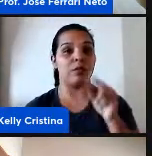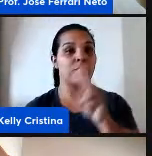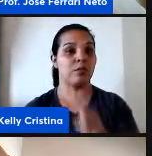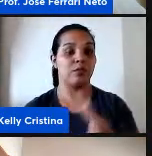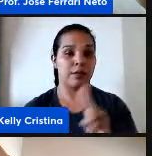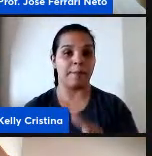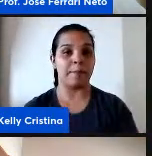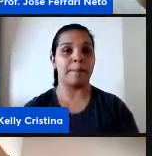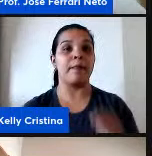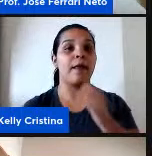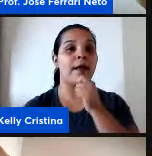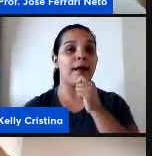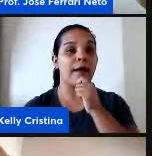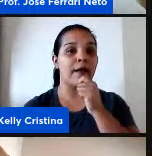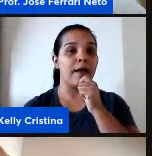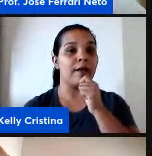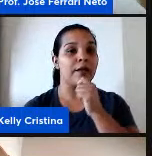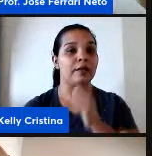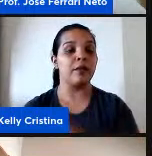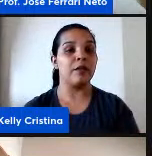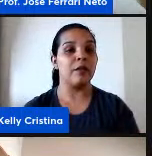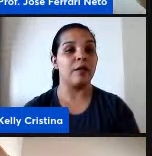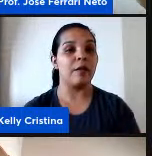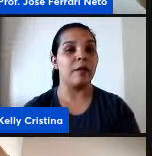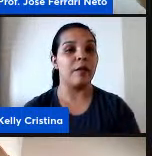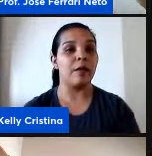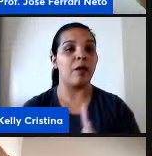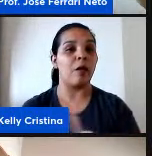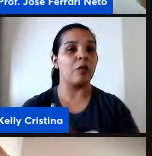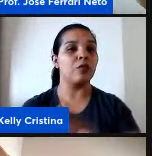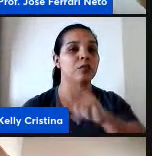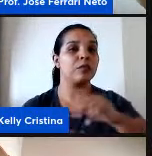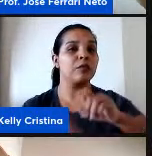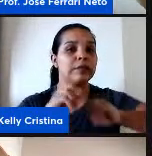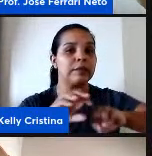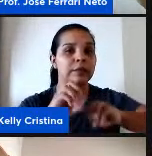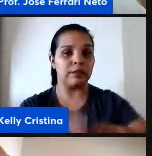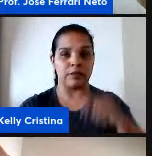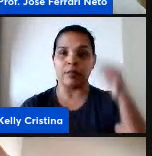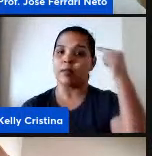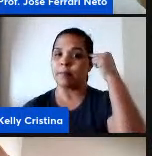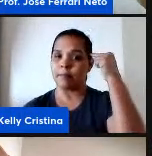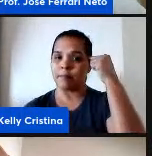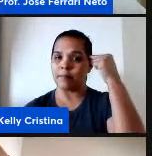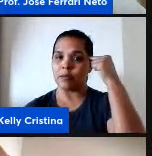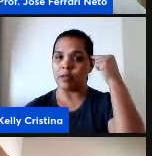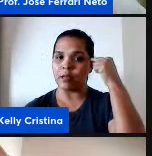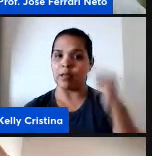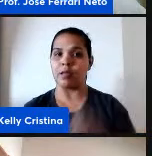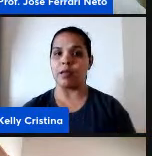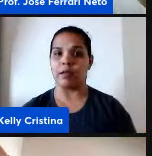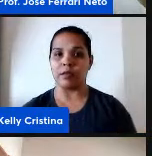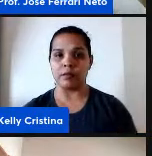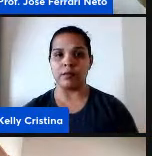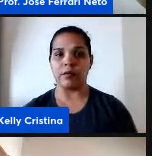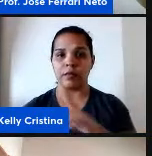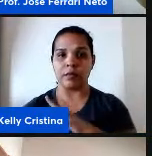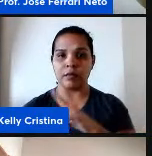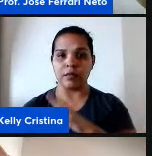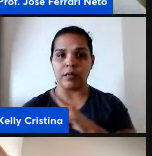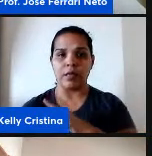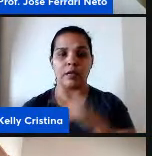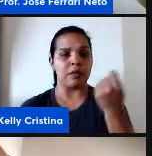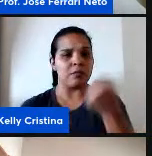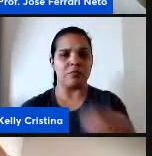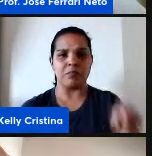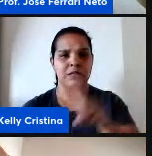né, alguns setores de ensino que pensam tem esse tipo de postura, que não precisa ensinar as